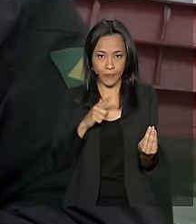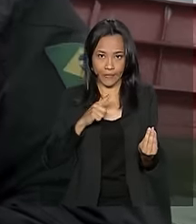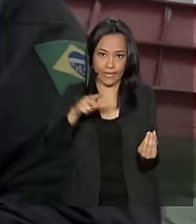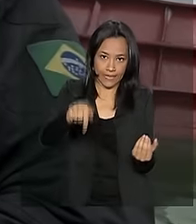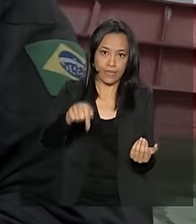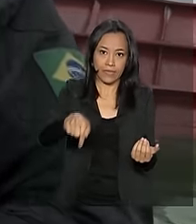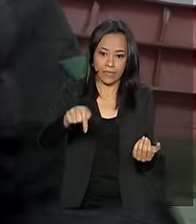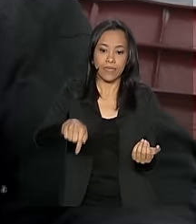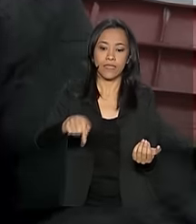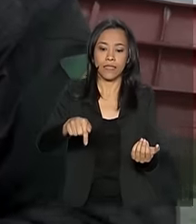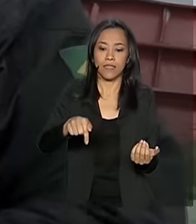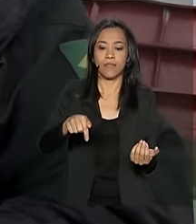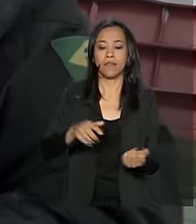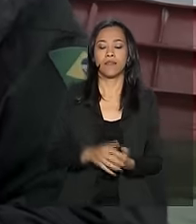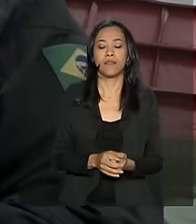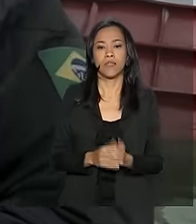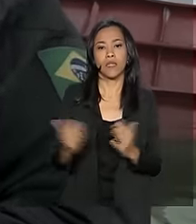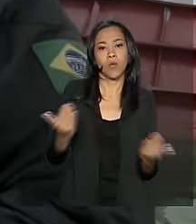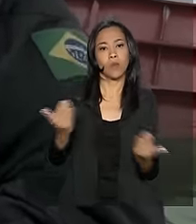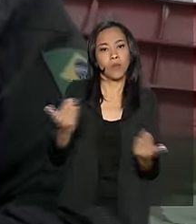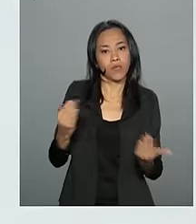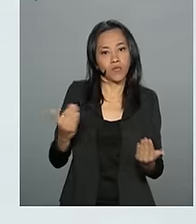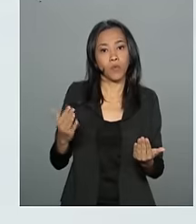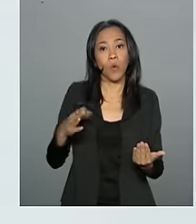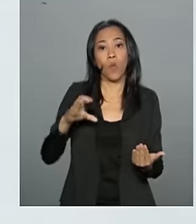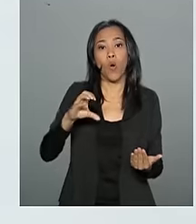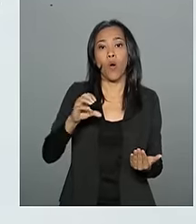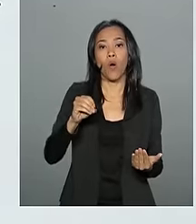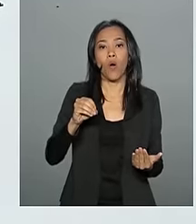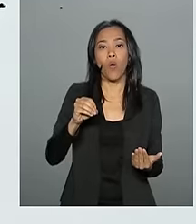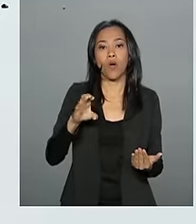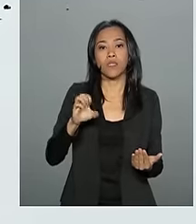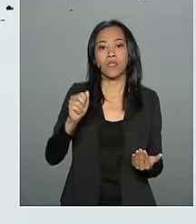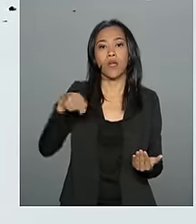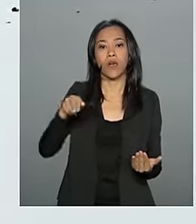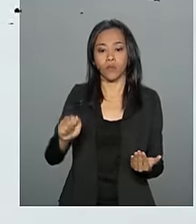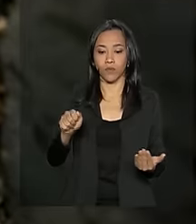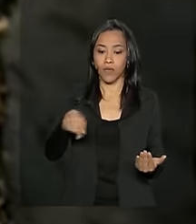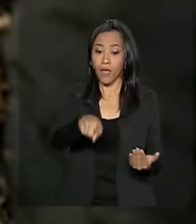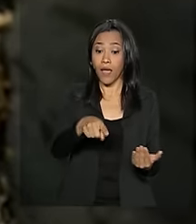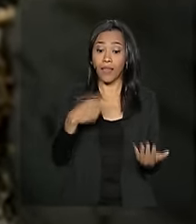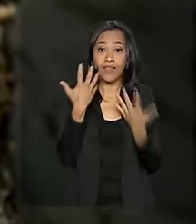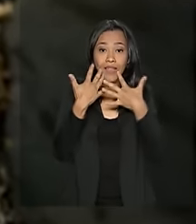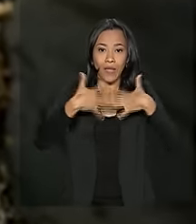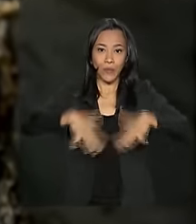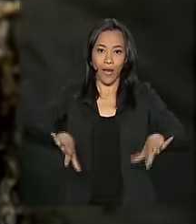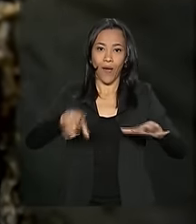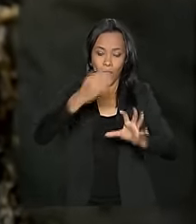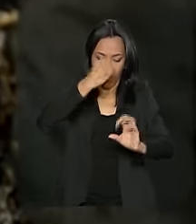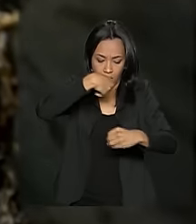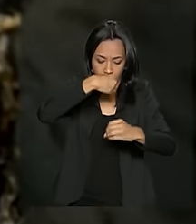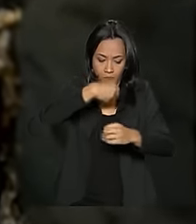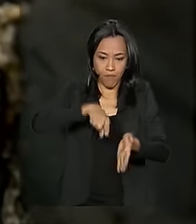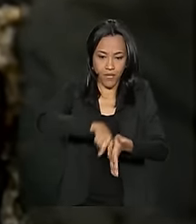água doce para a região oceânica. Um laboratório natural, onde o Brasil